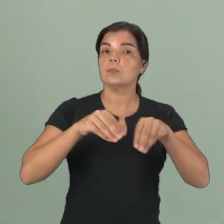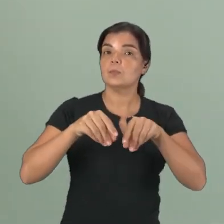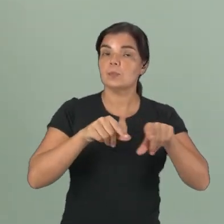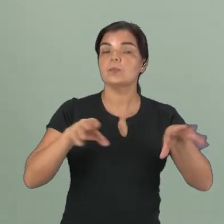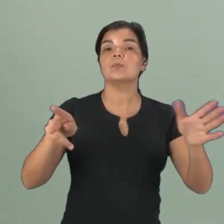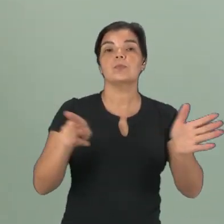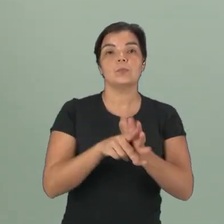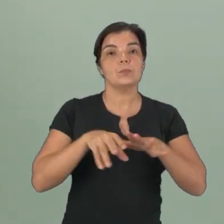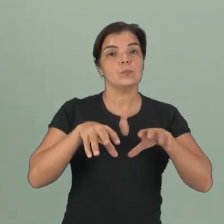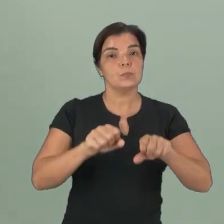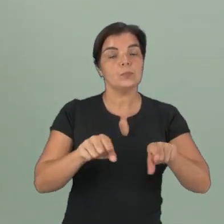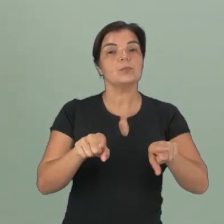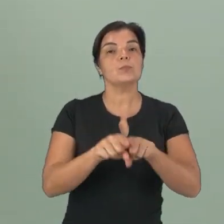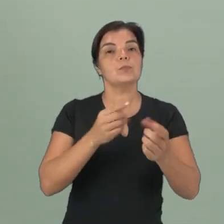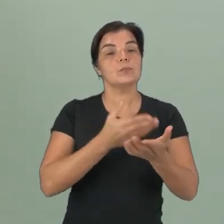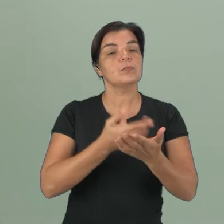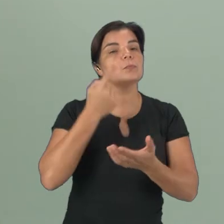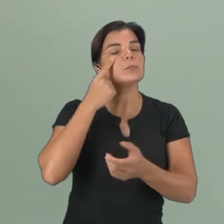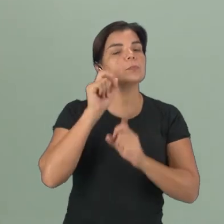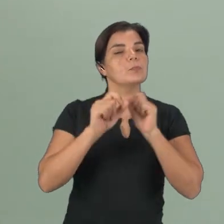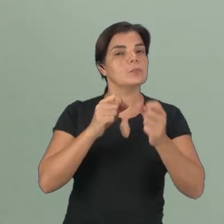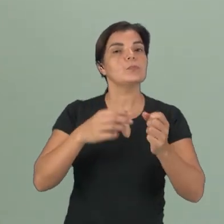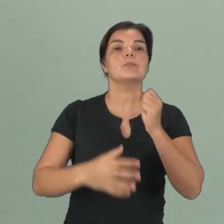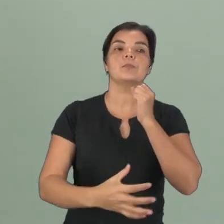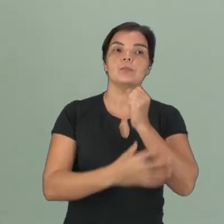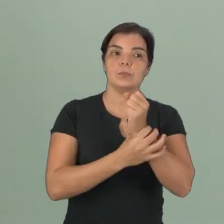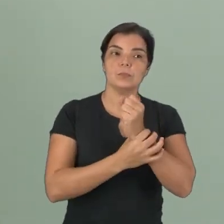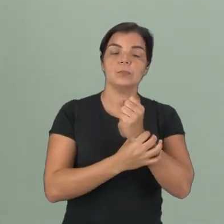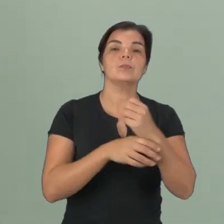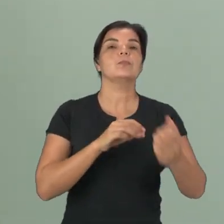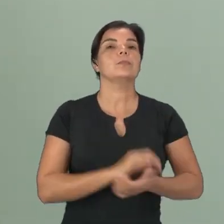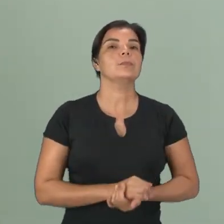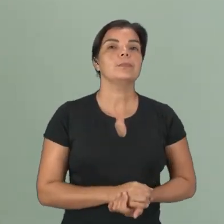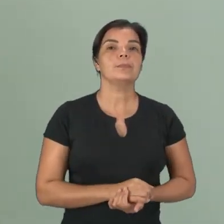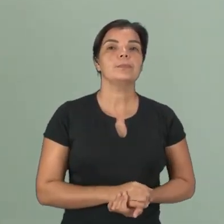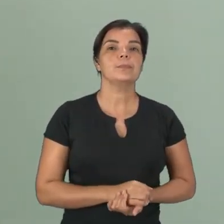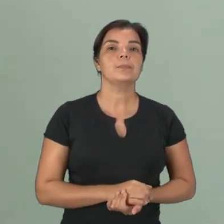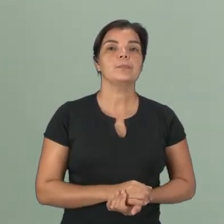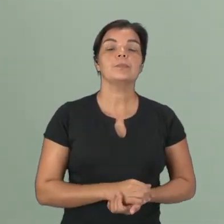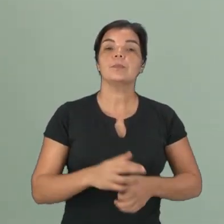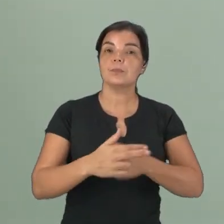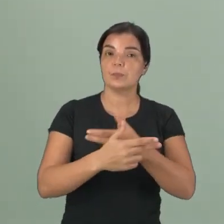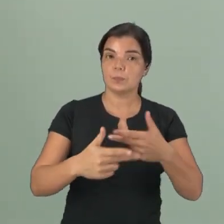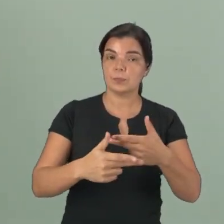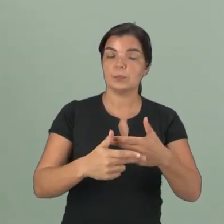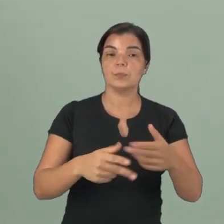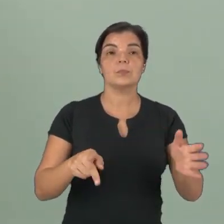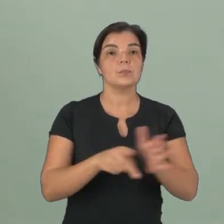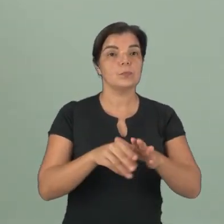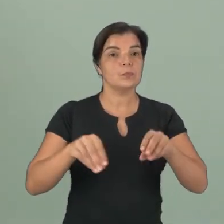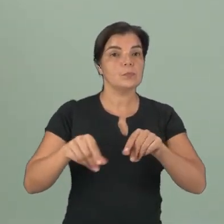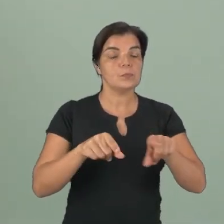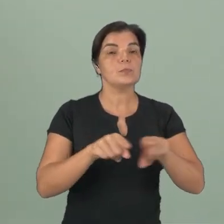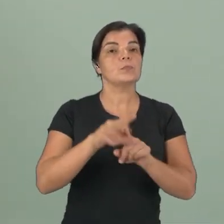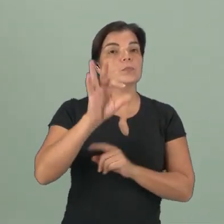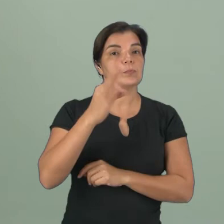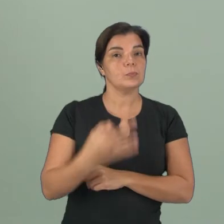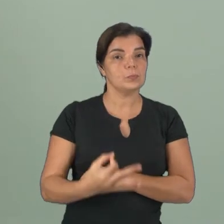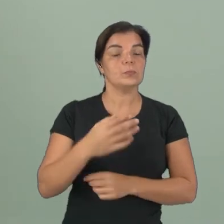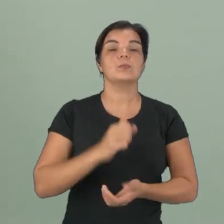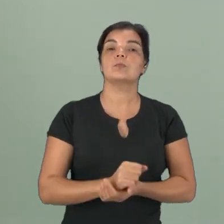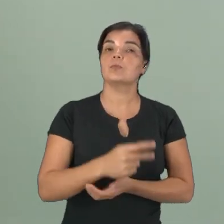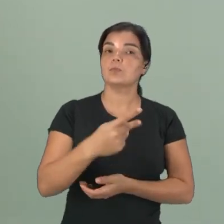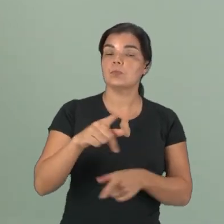ele parte desse princípio de que seja garantido que os seus bens, as suas propriedades sejam de fato